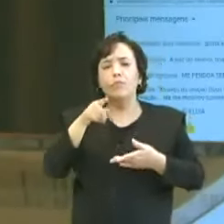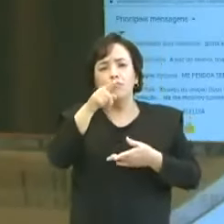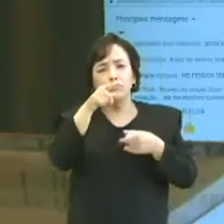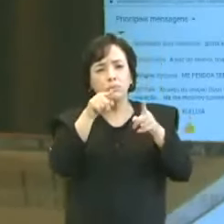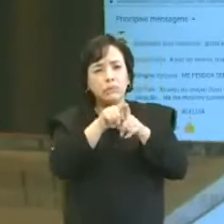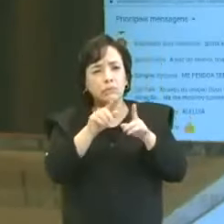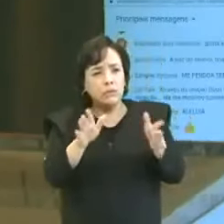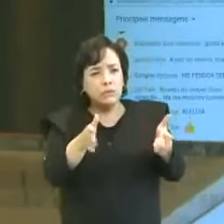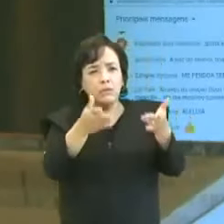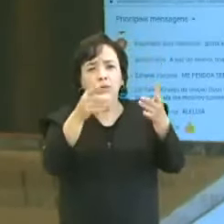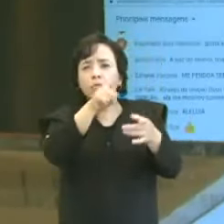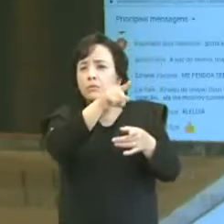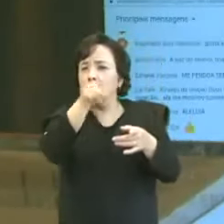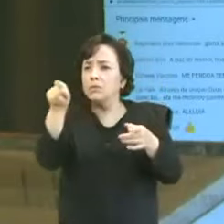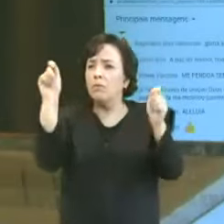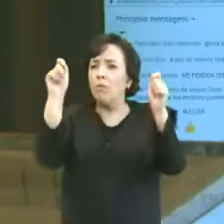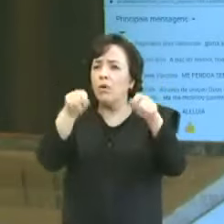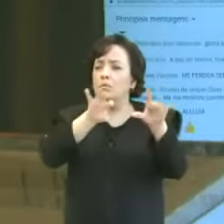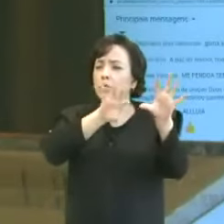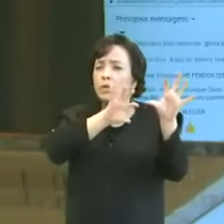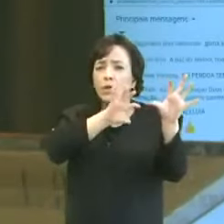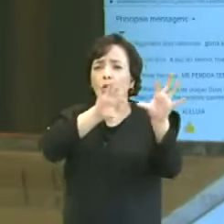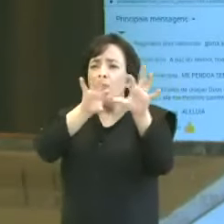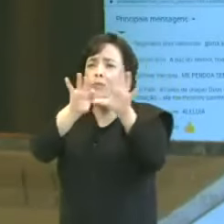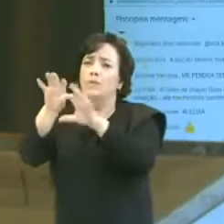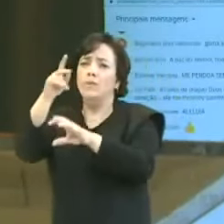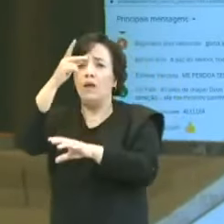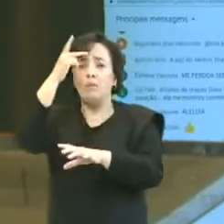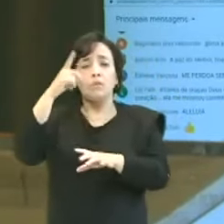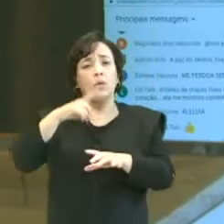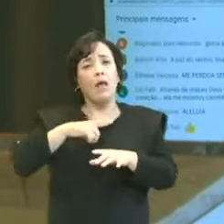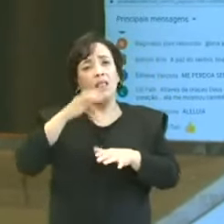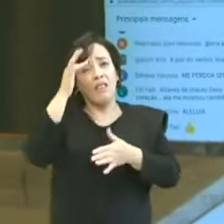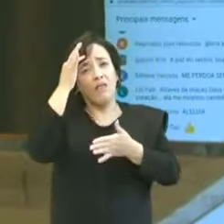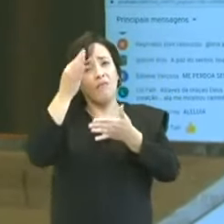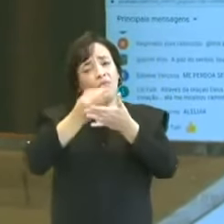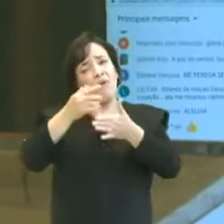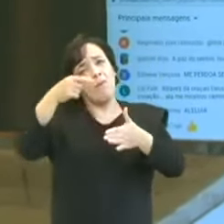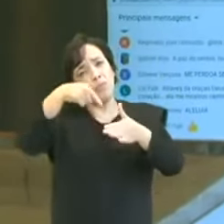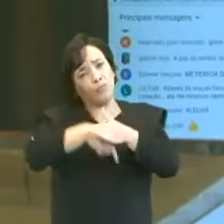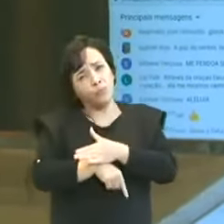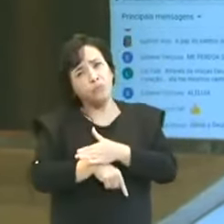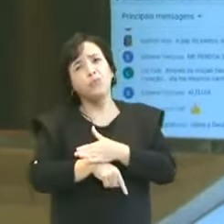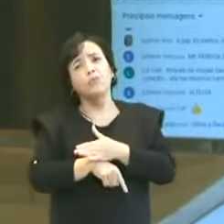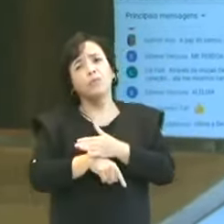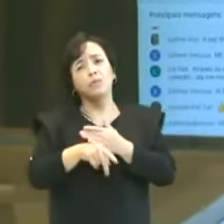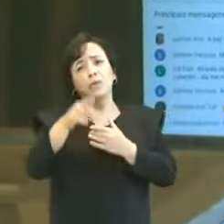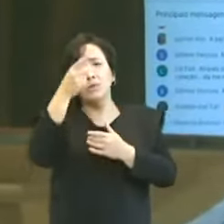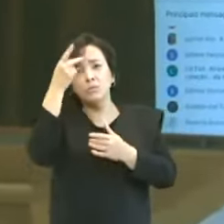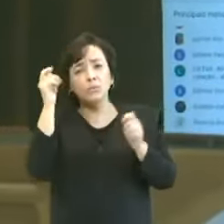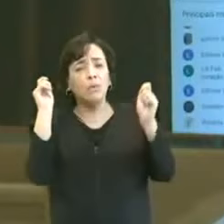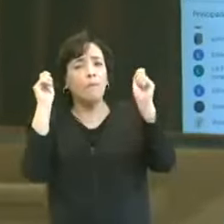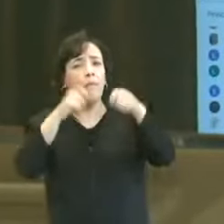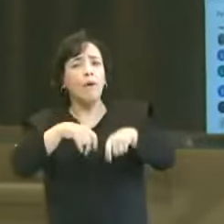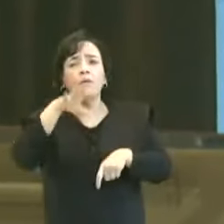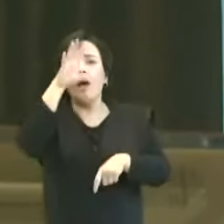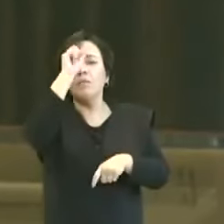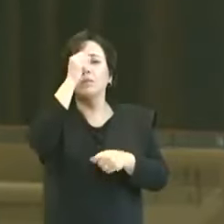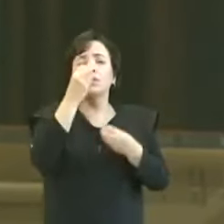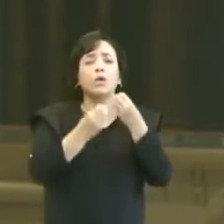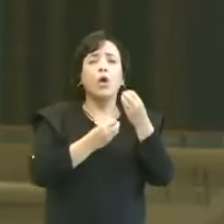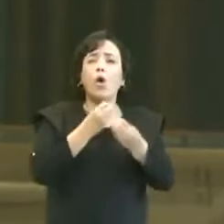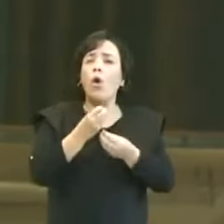criarmos ambientes de fé no lugar onde Ele nos colocou. Levarmos as pessoas a este lugar.